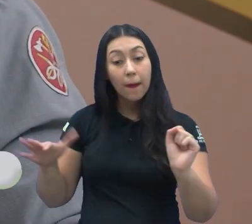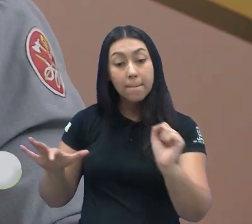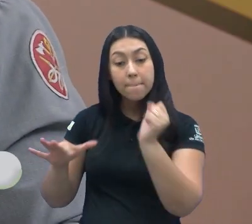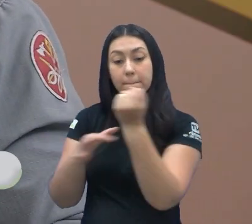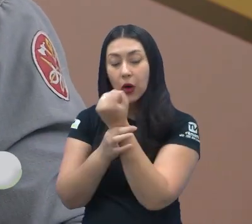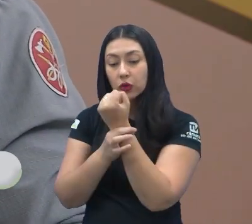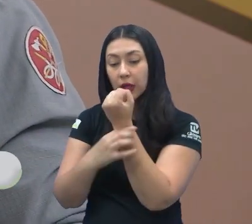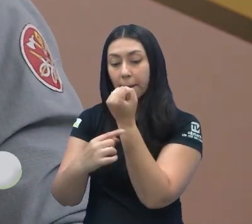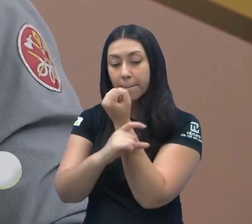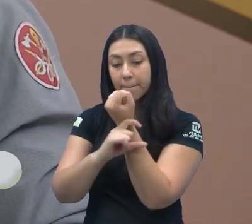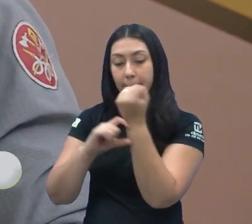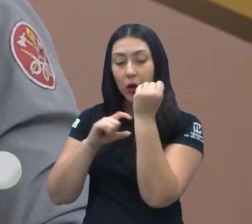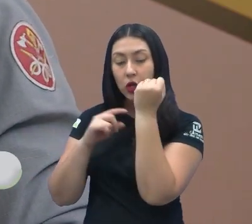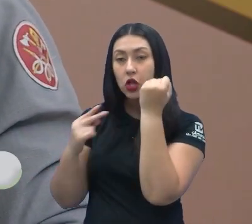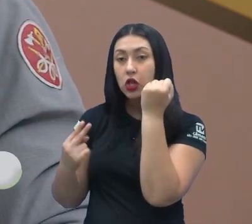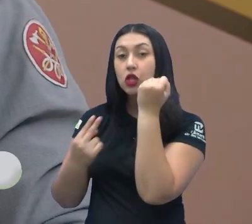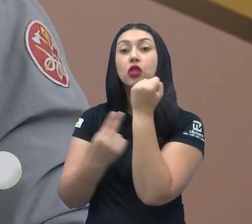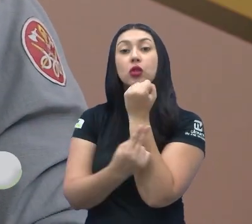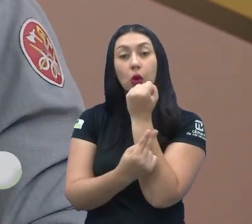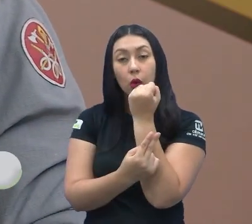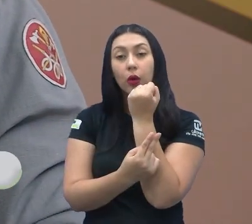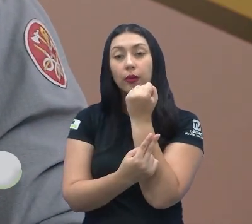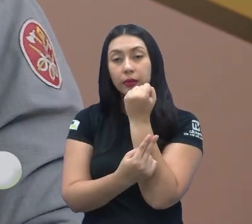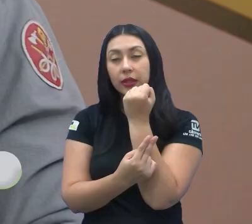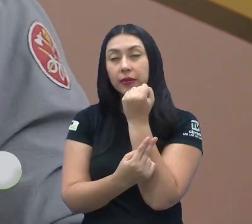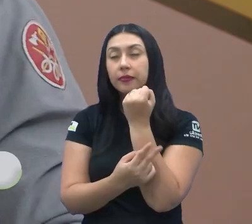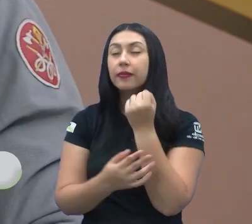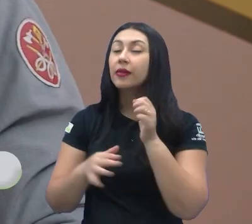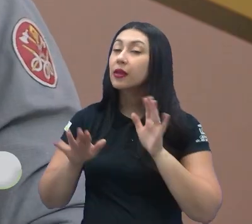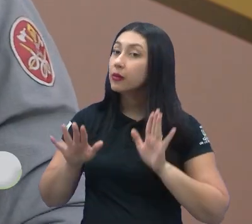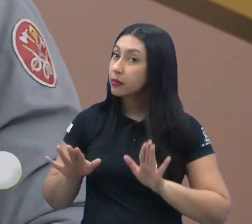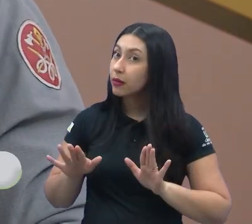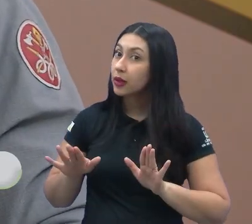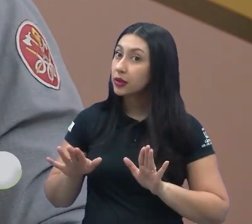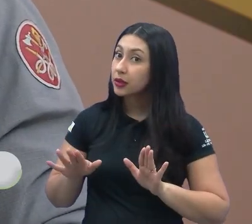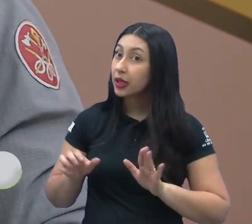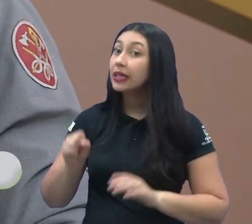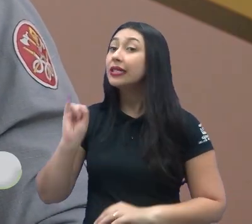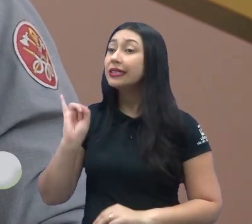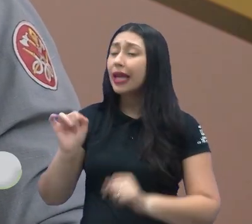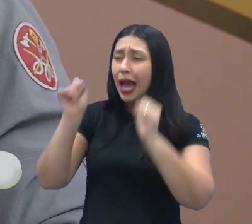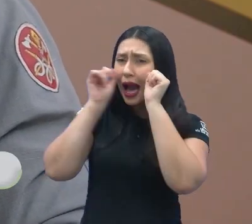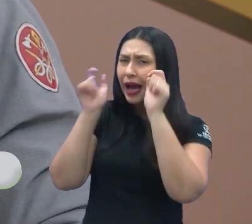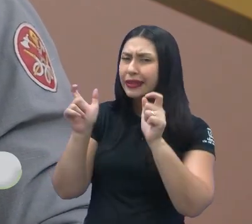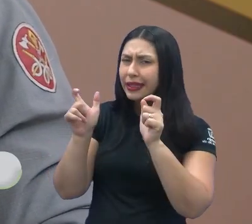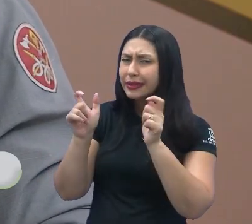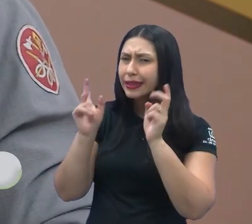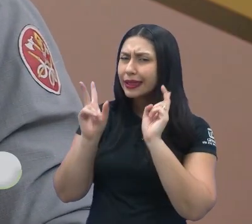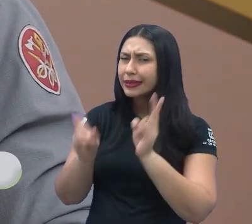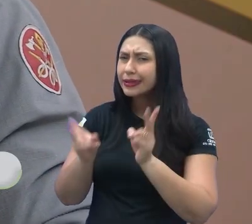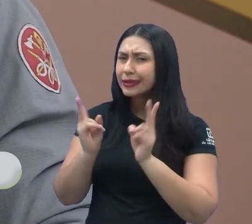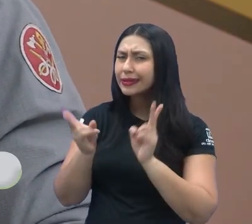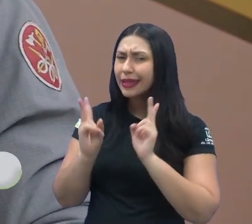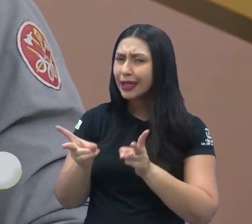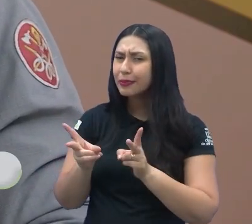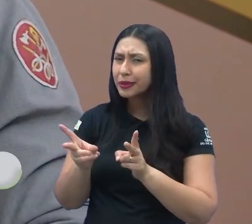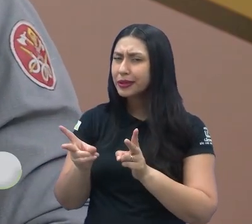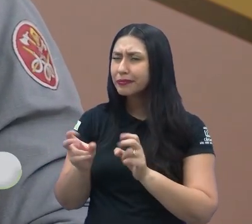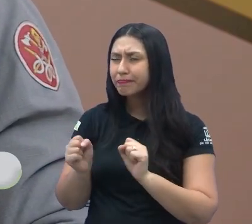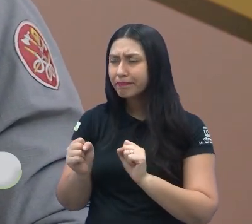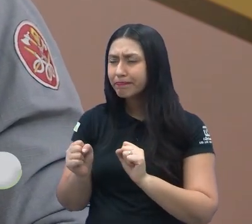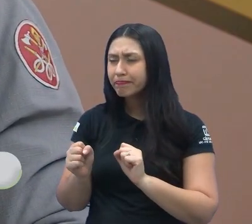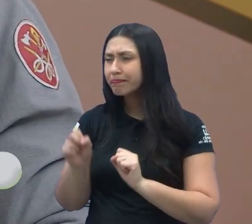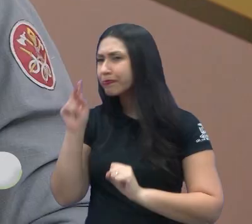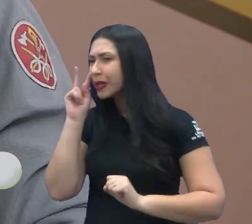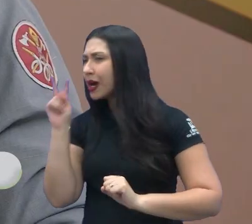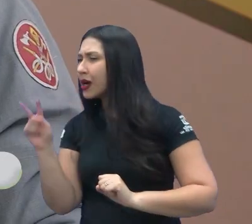identificação, né, caso a criança se perca. Mas, como eu disse, se você estiver atento o tempo todo na criança, de olho nela, né, já